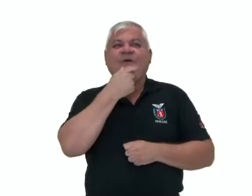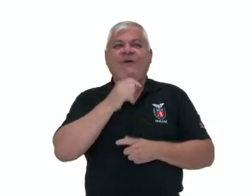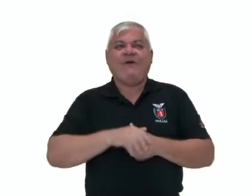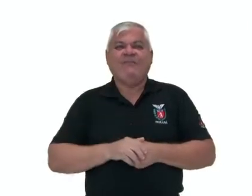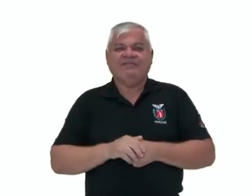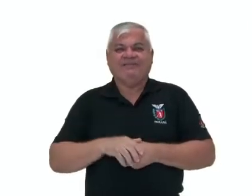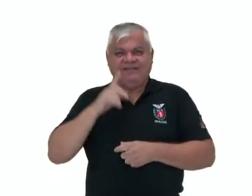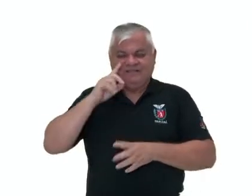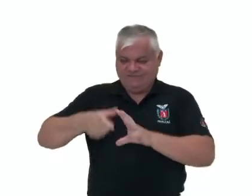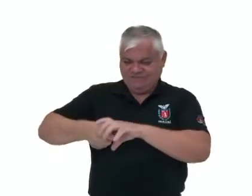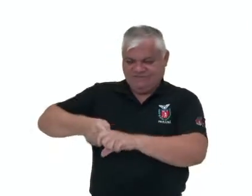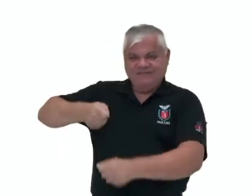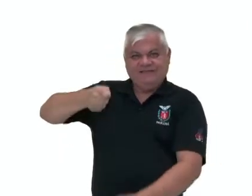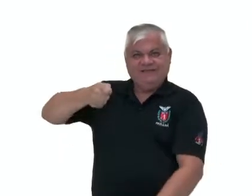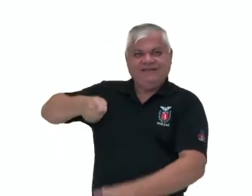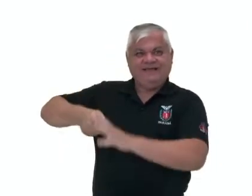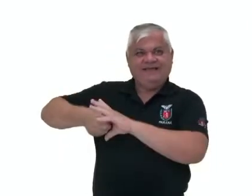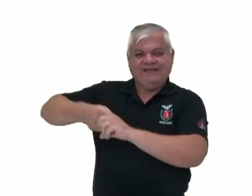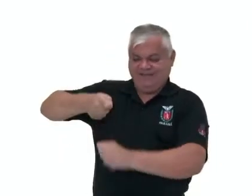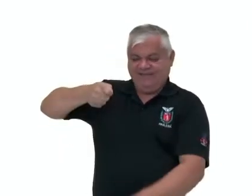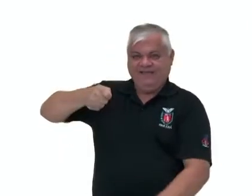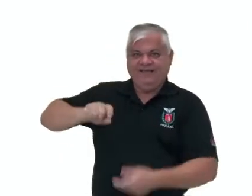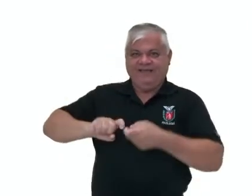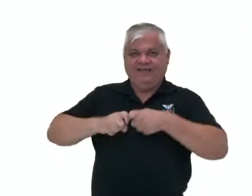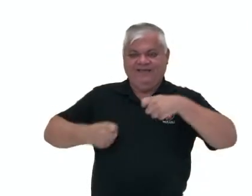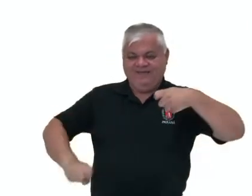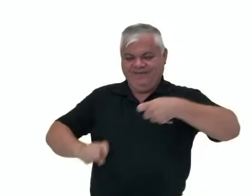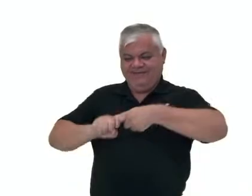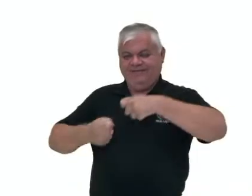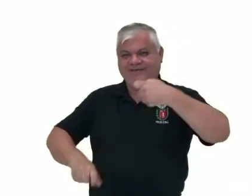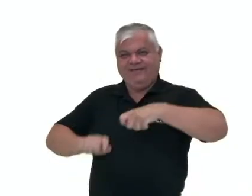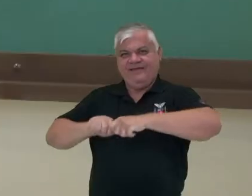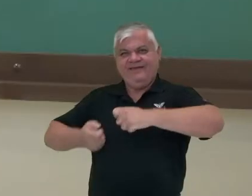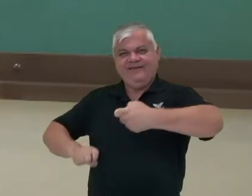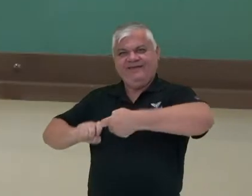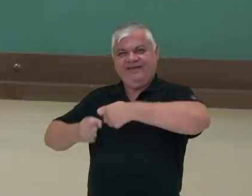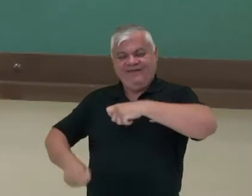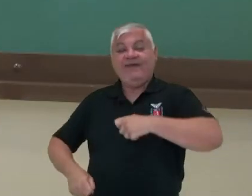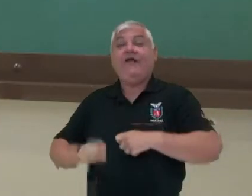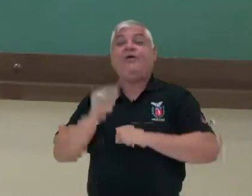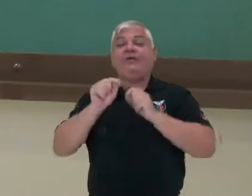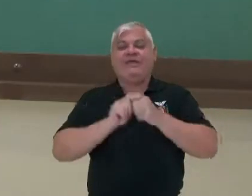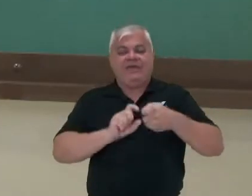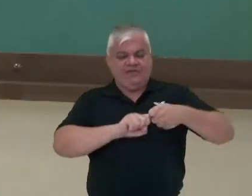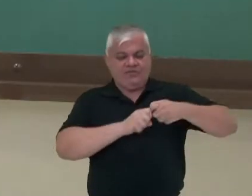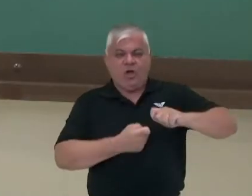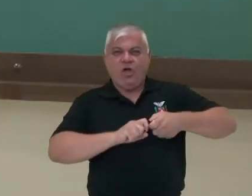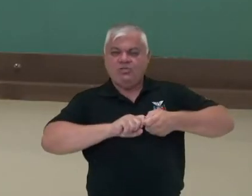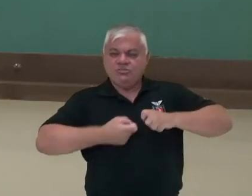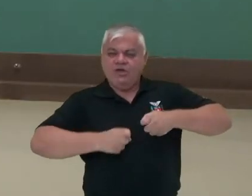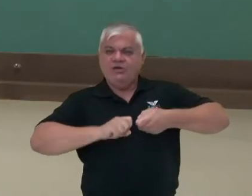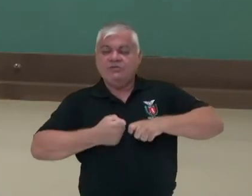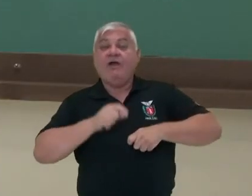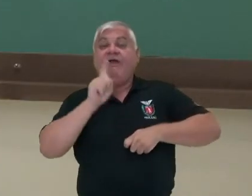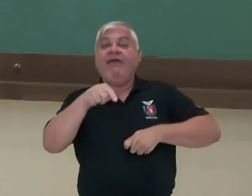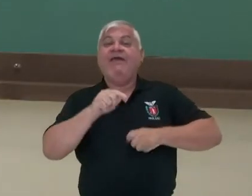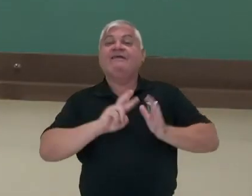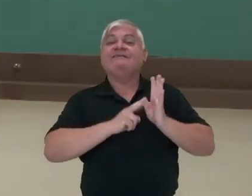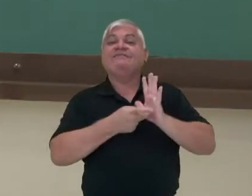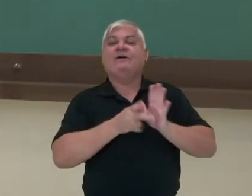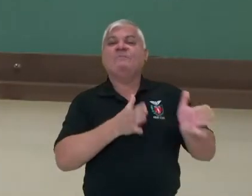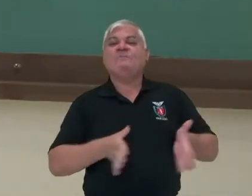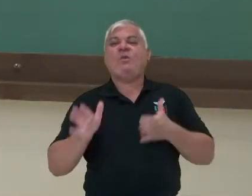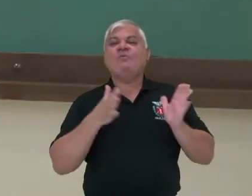quipo. Aqui estava nessas cordinhas com esses nós anotado toda a produção, né, de